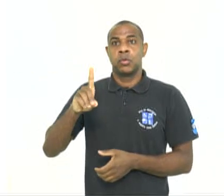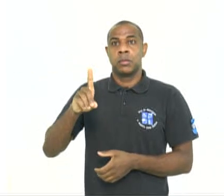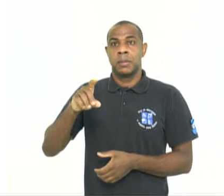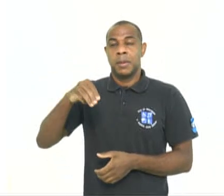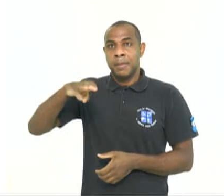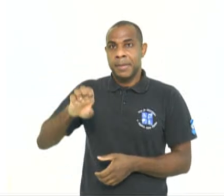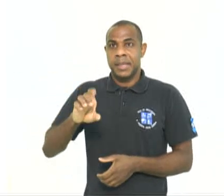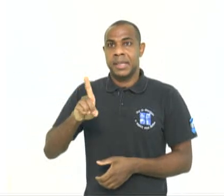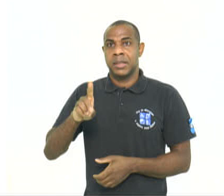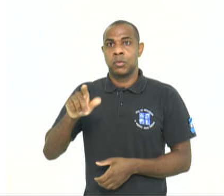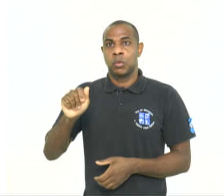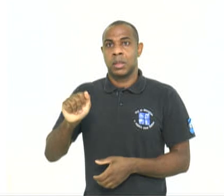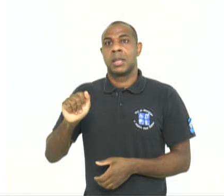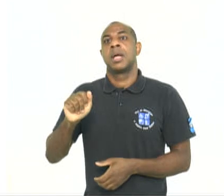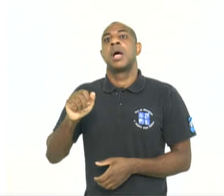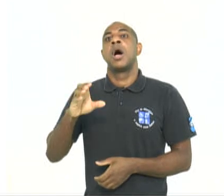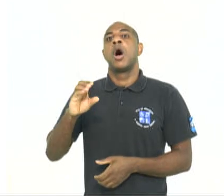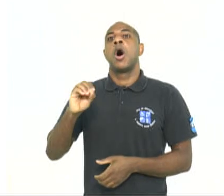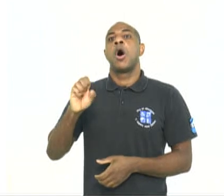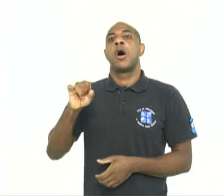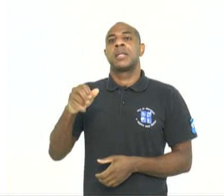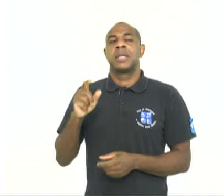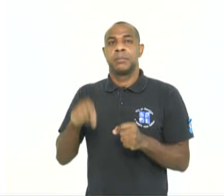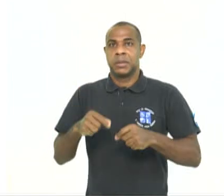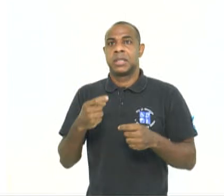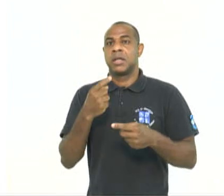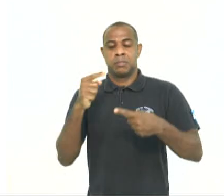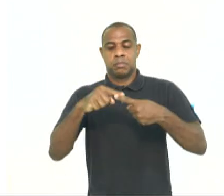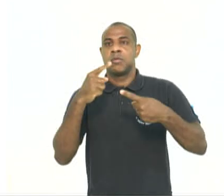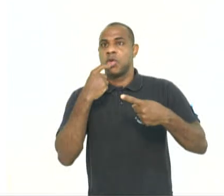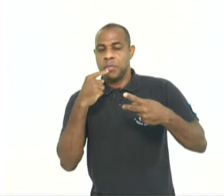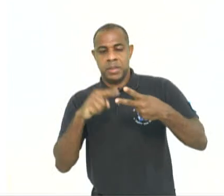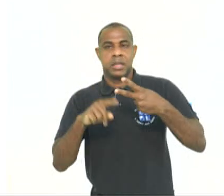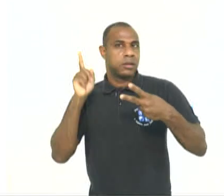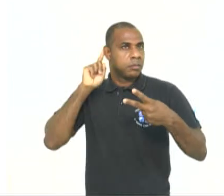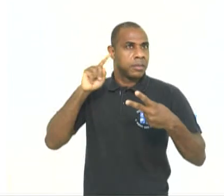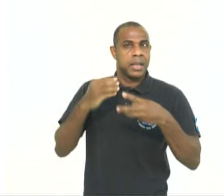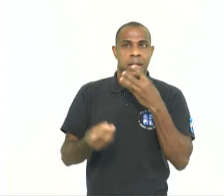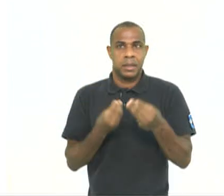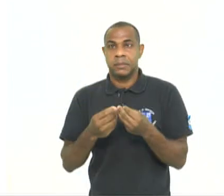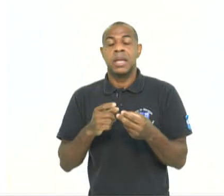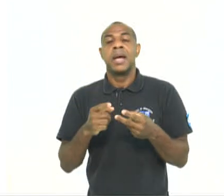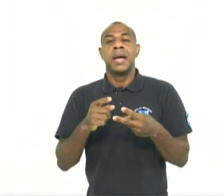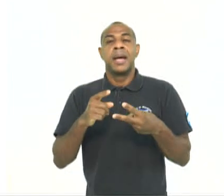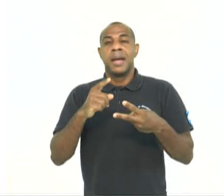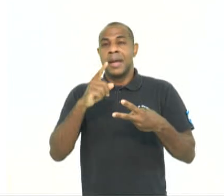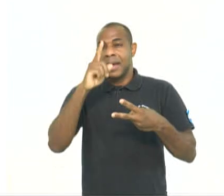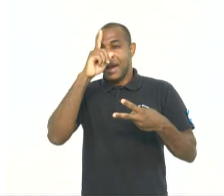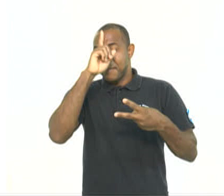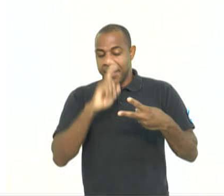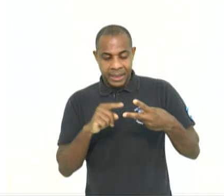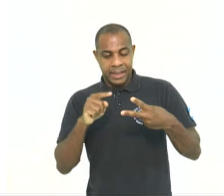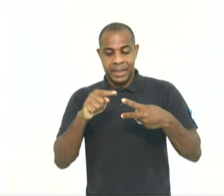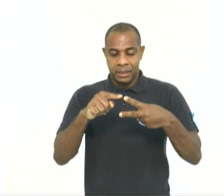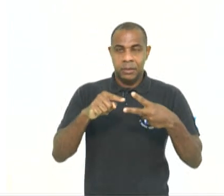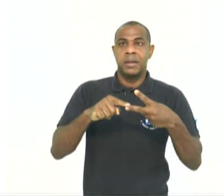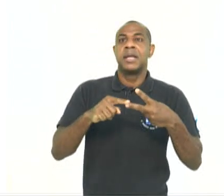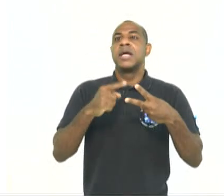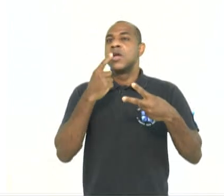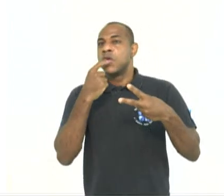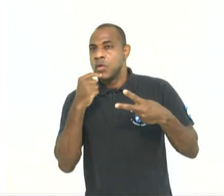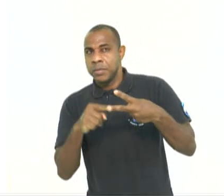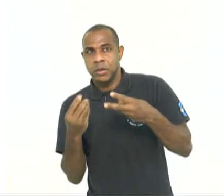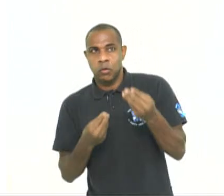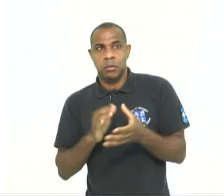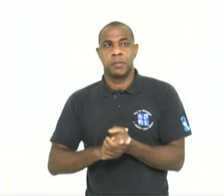óssea amarela e vermelha. Beleza. A função específica da medula óssea vermelha é Letra A, produzir